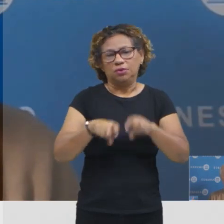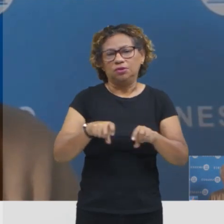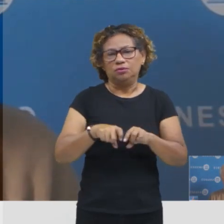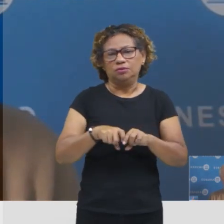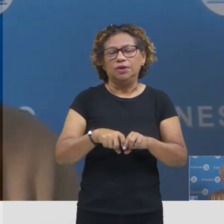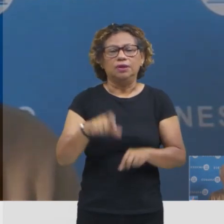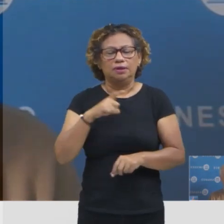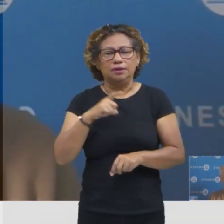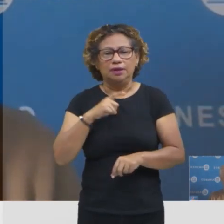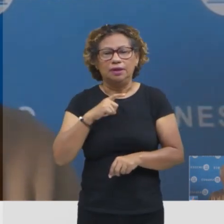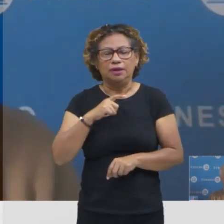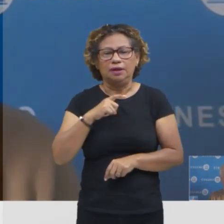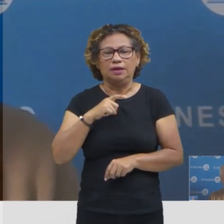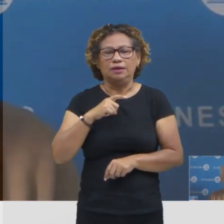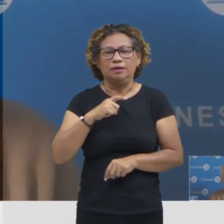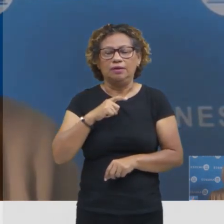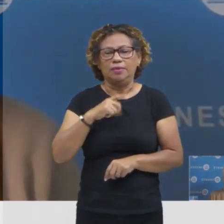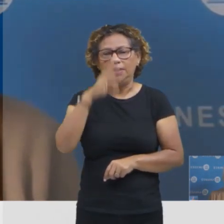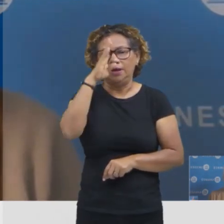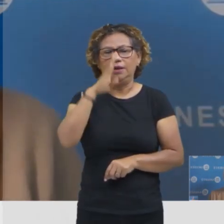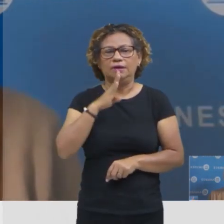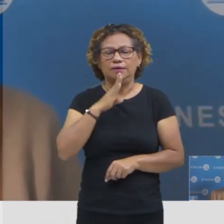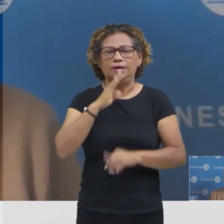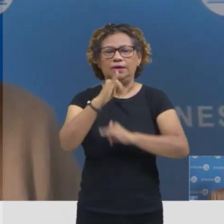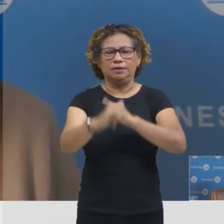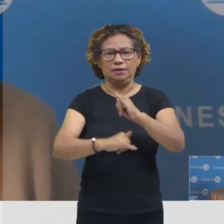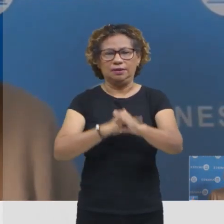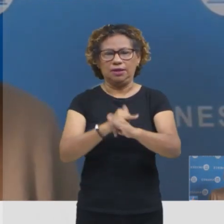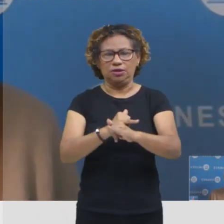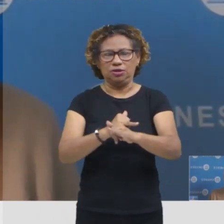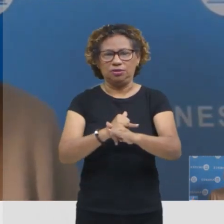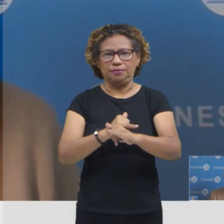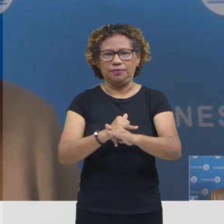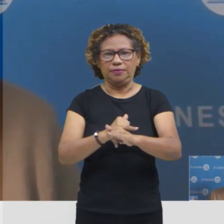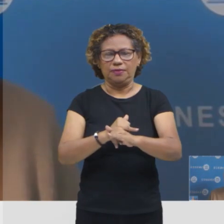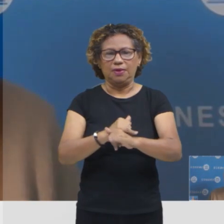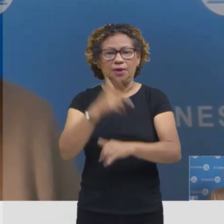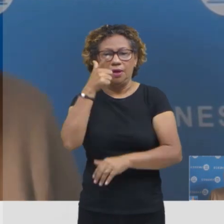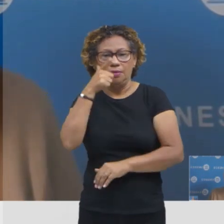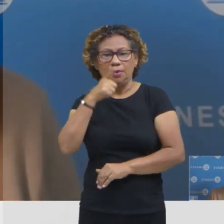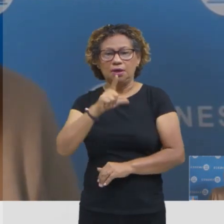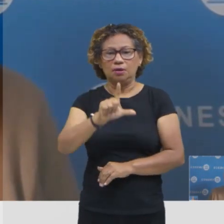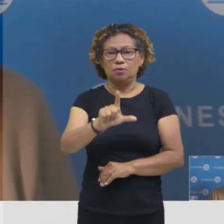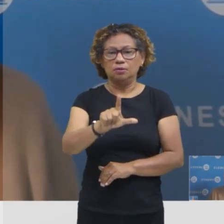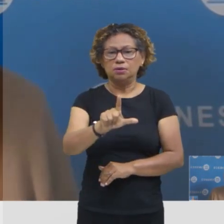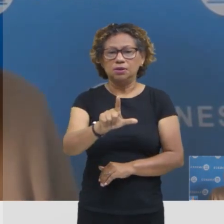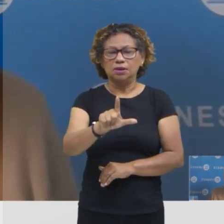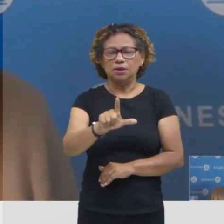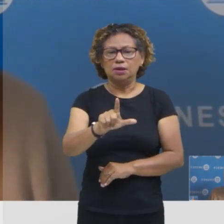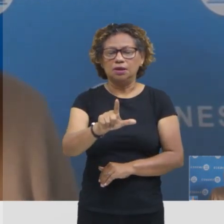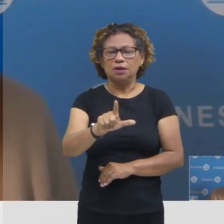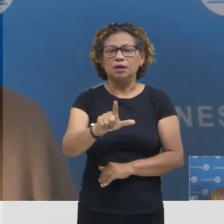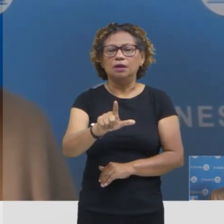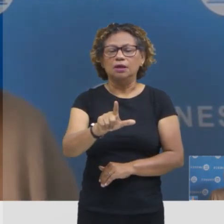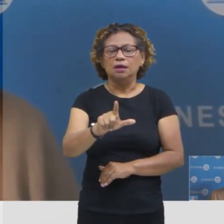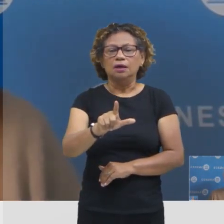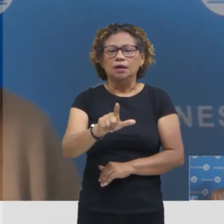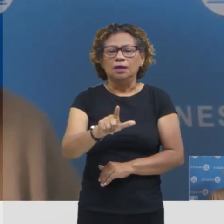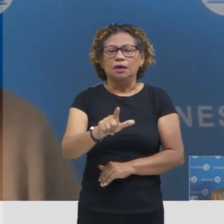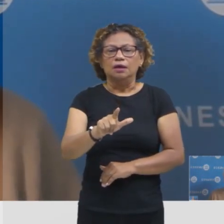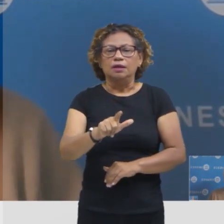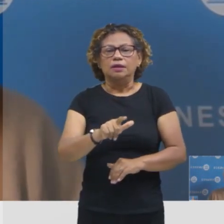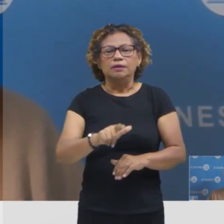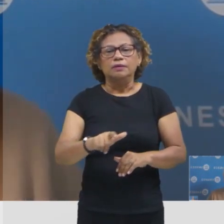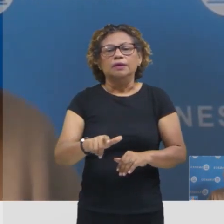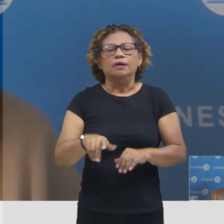acesso gratuito a dados da internet. Justamente para conseguir que haja alguma equidade, não é,